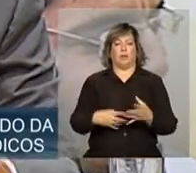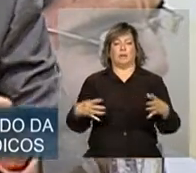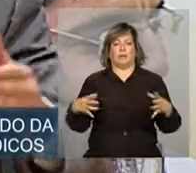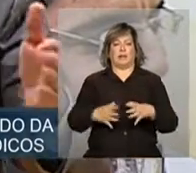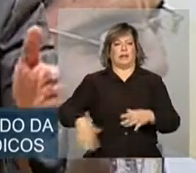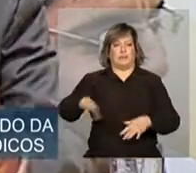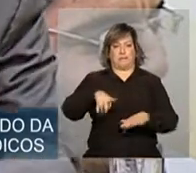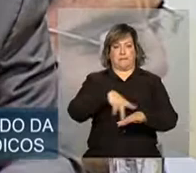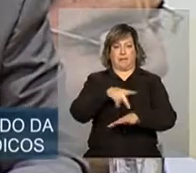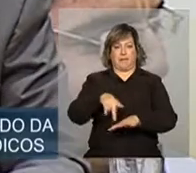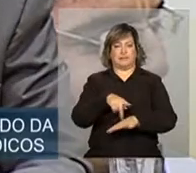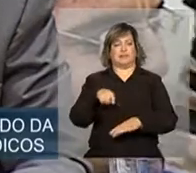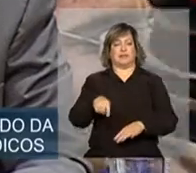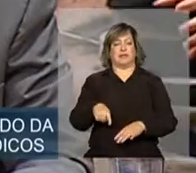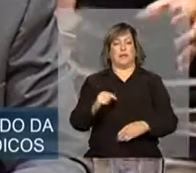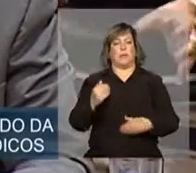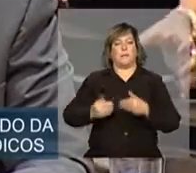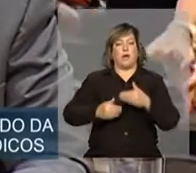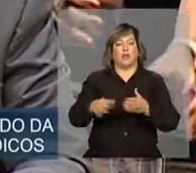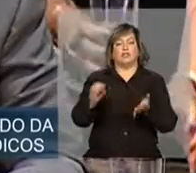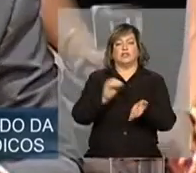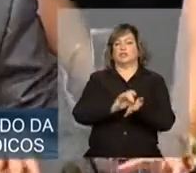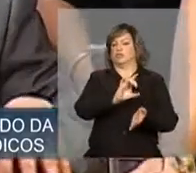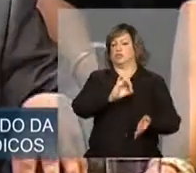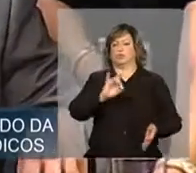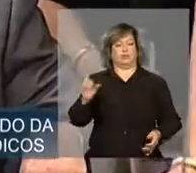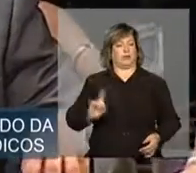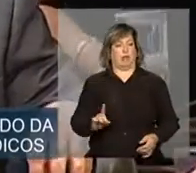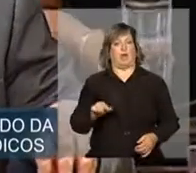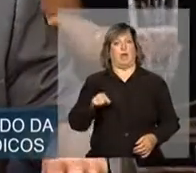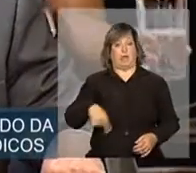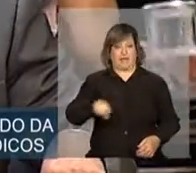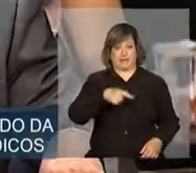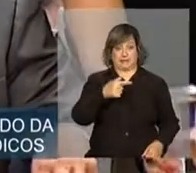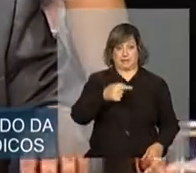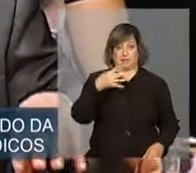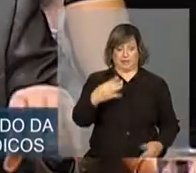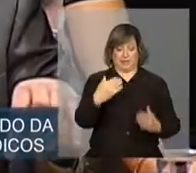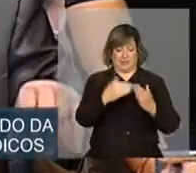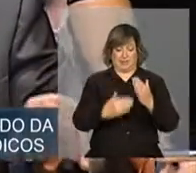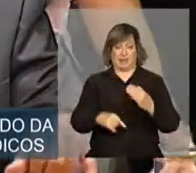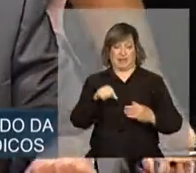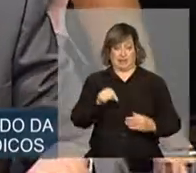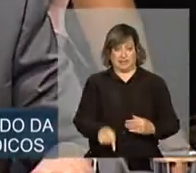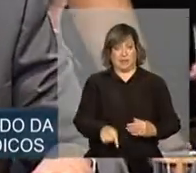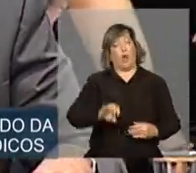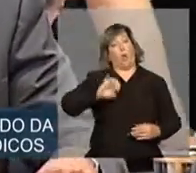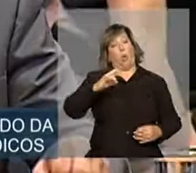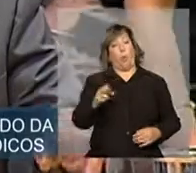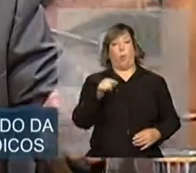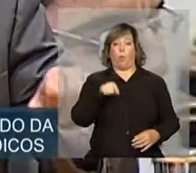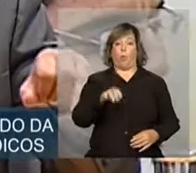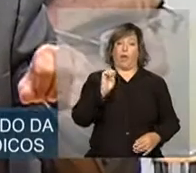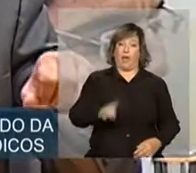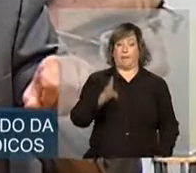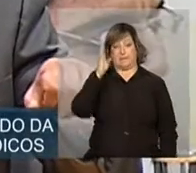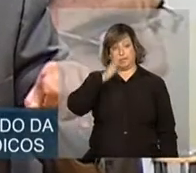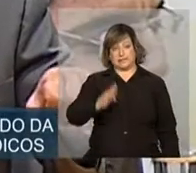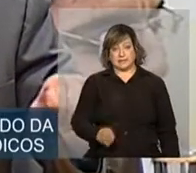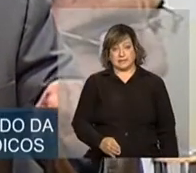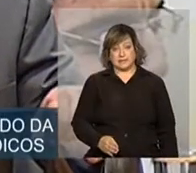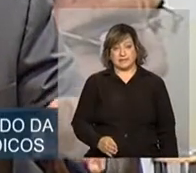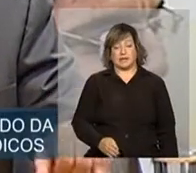internacional Então não é um processo de inscrição individual Então esse 34 listados aqui ou são brasileiros ou